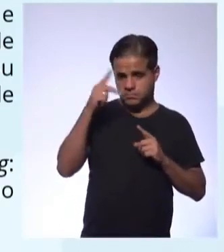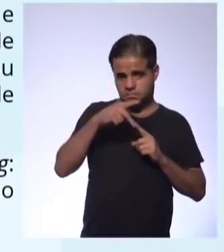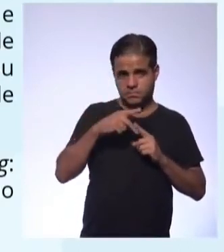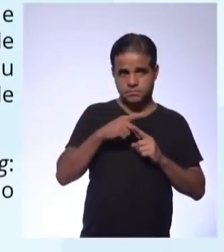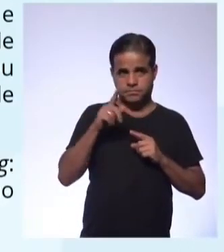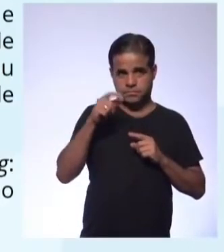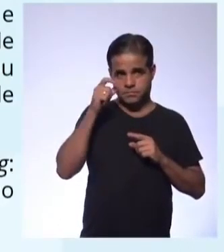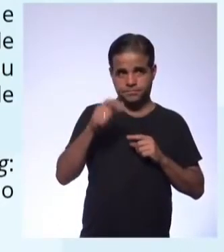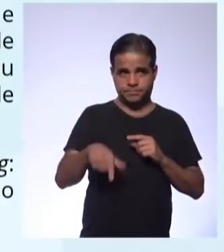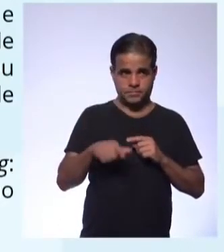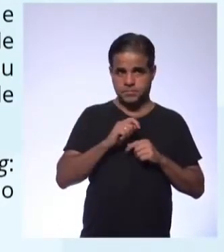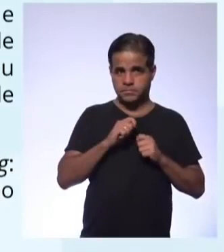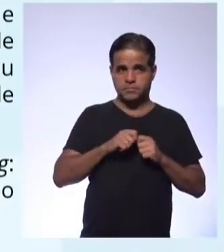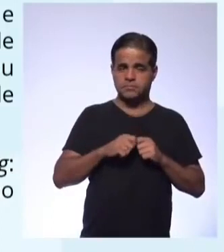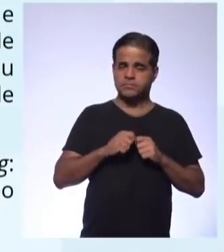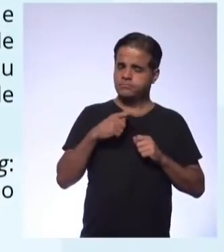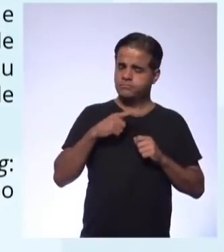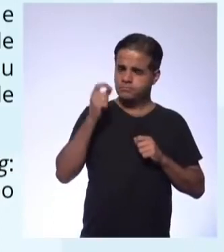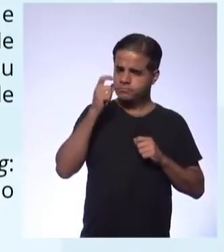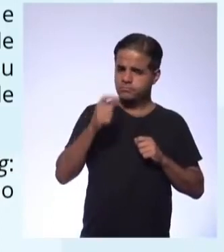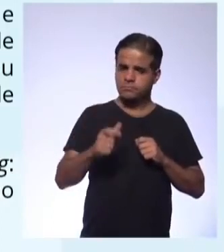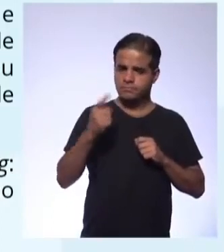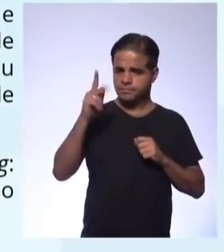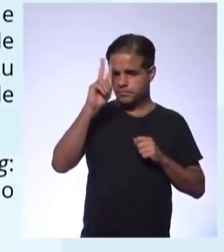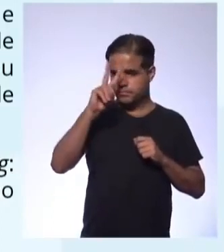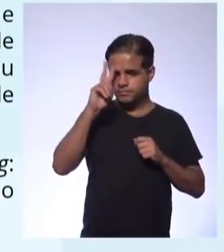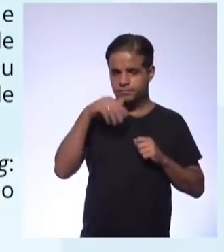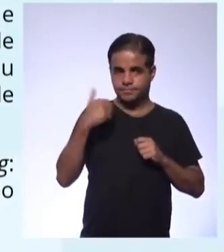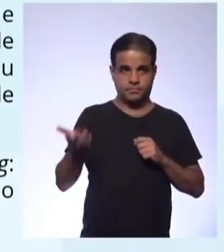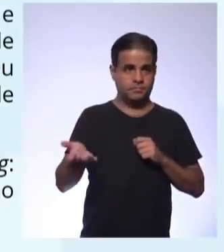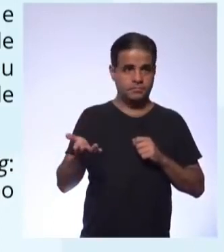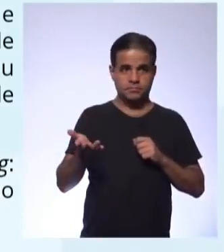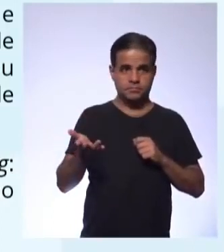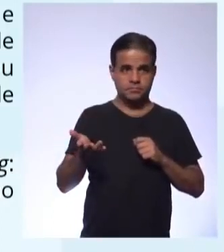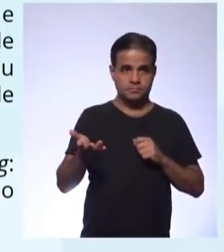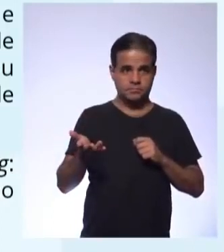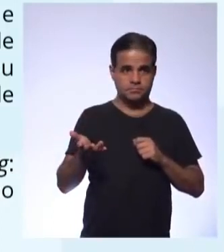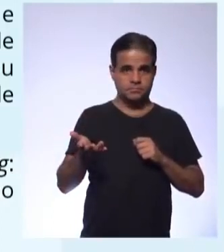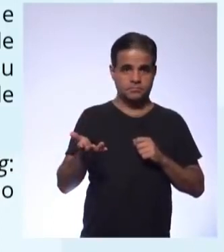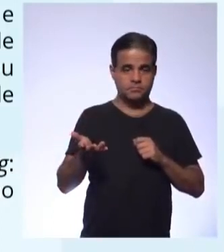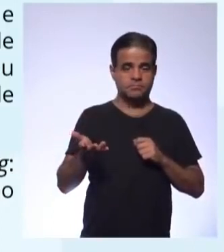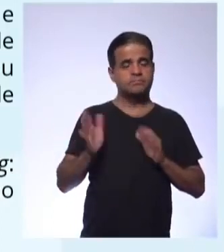personagem interessante e nos faz ter interesse pela sua história?